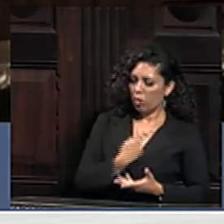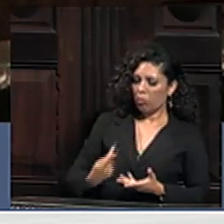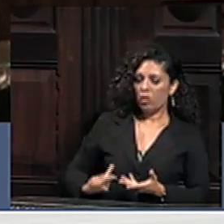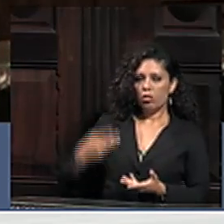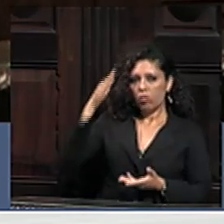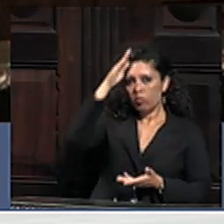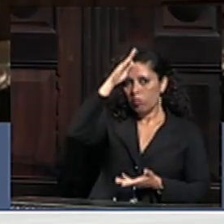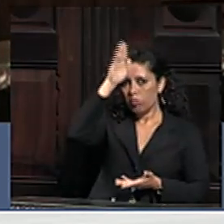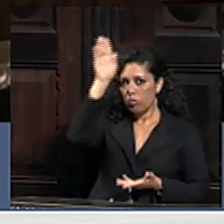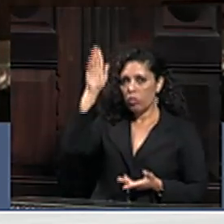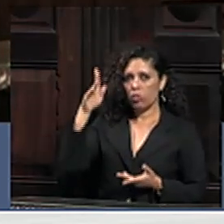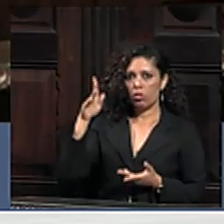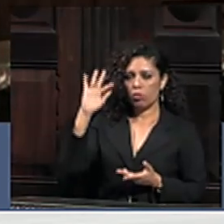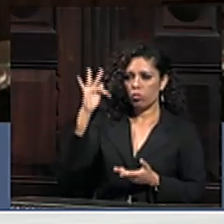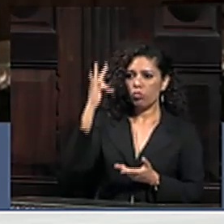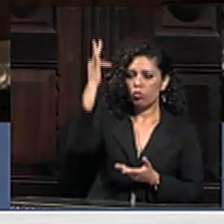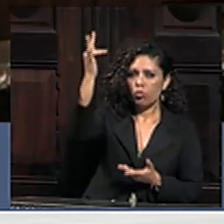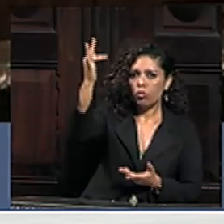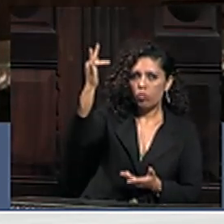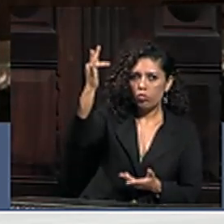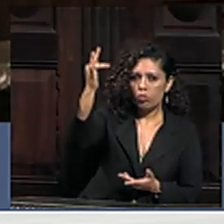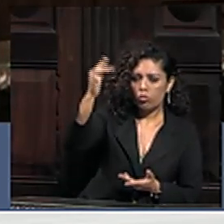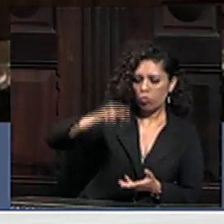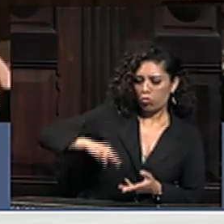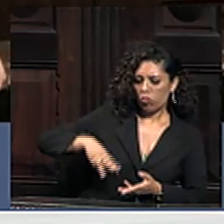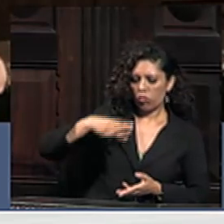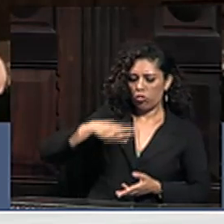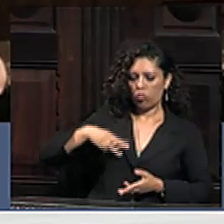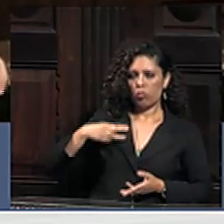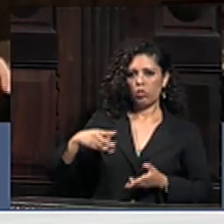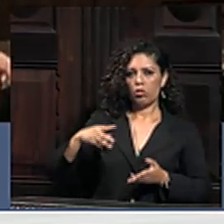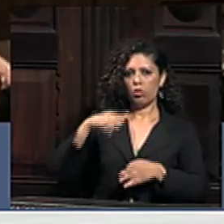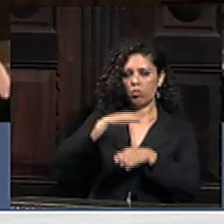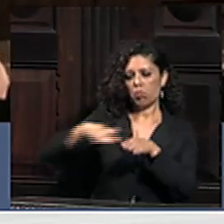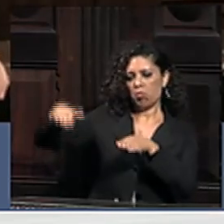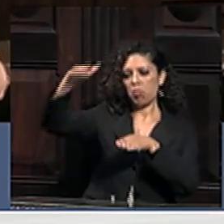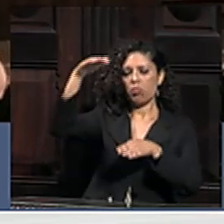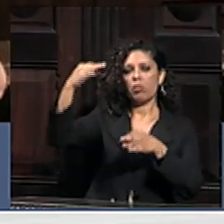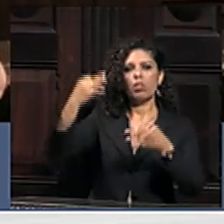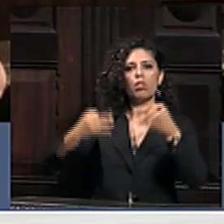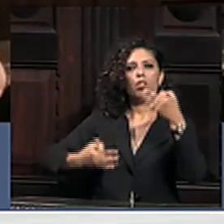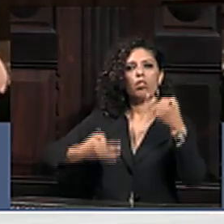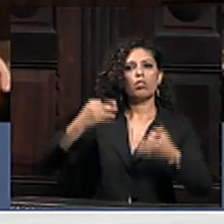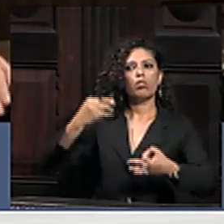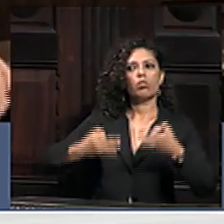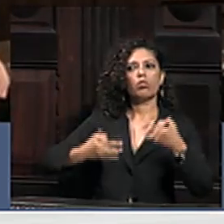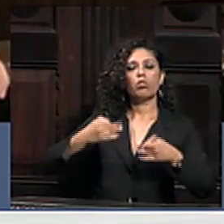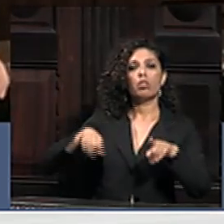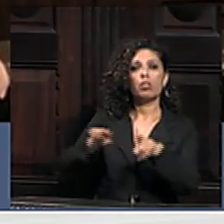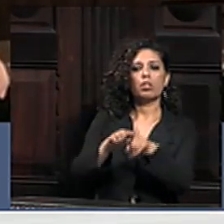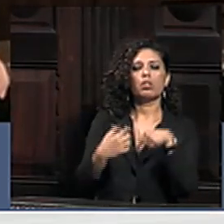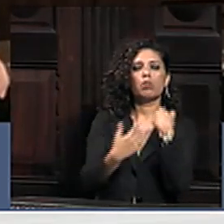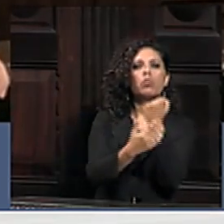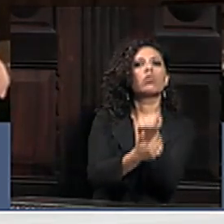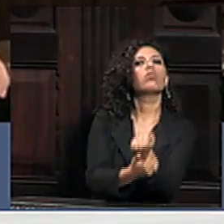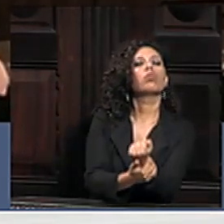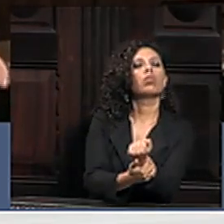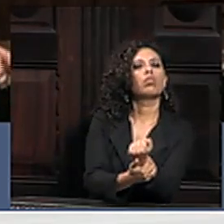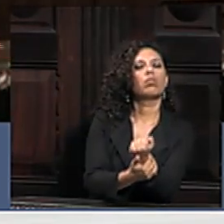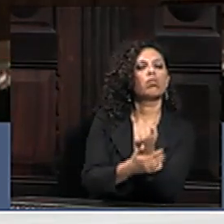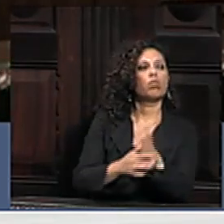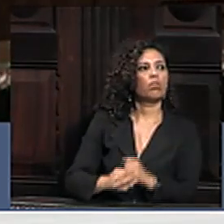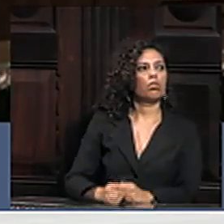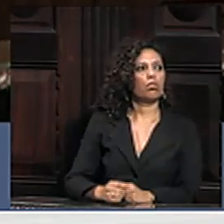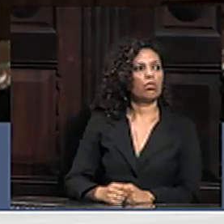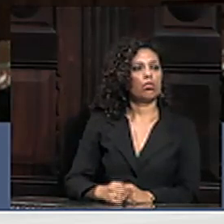Bolsonaro para ser o seu ministro de Justiça e de Segurança.